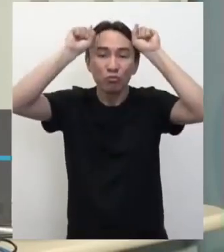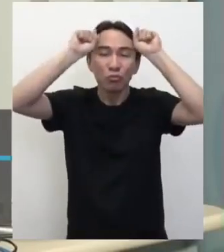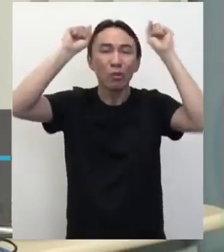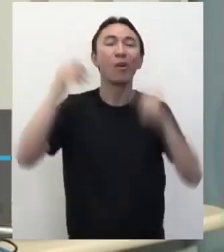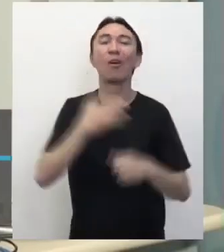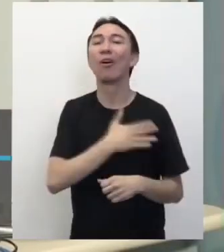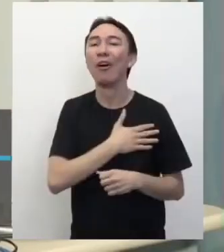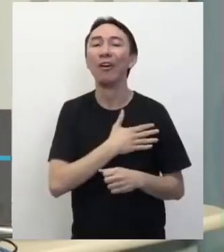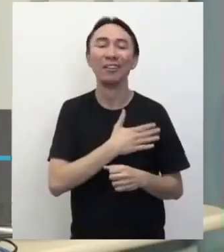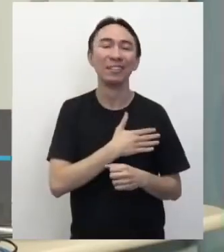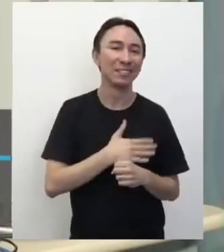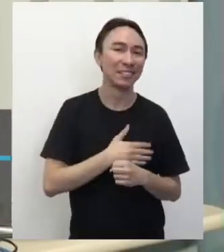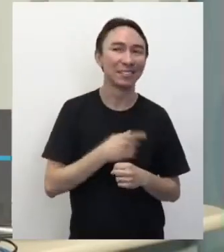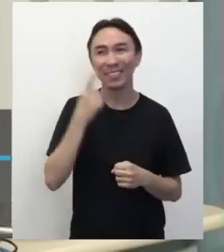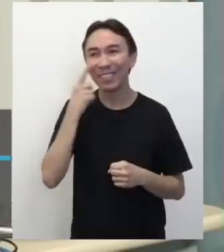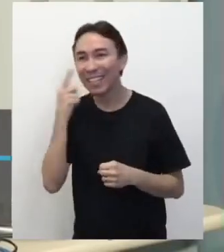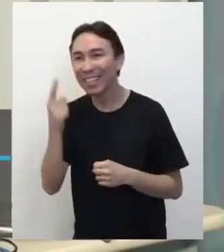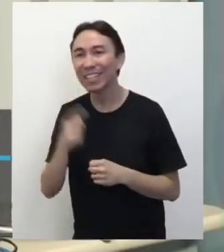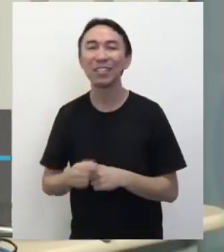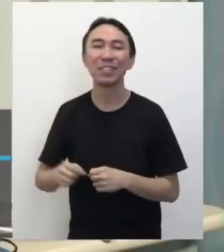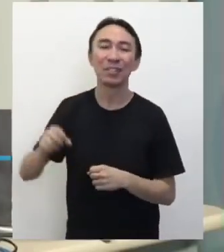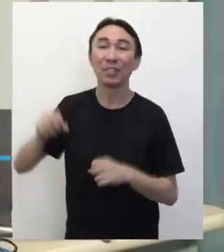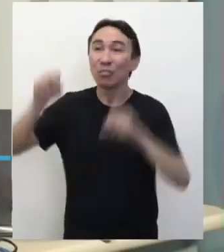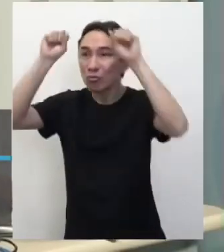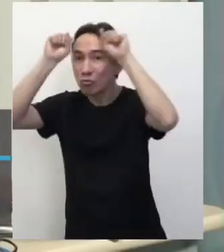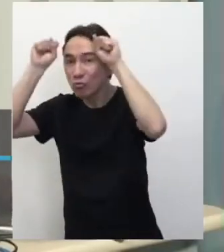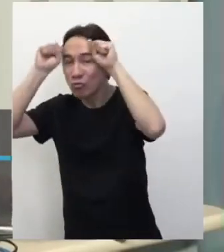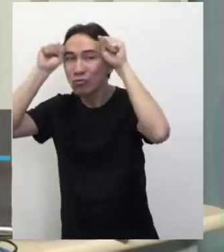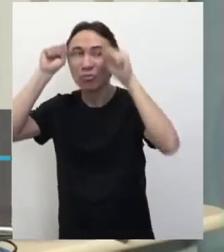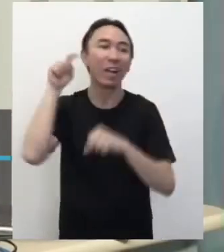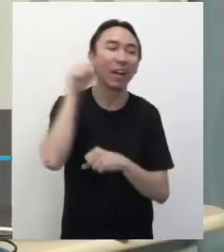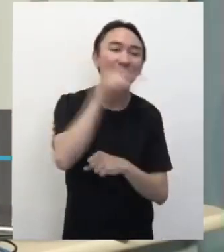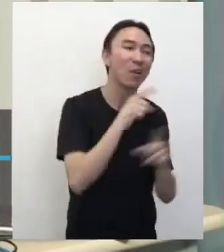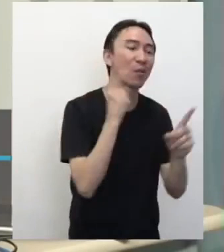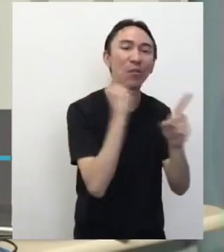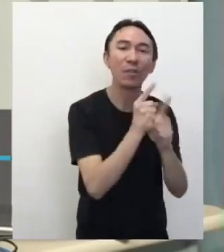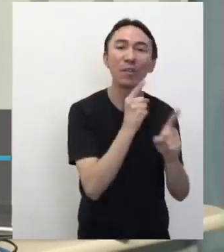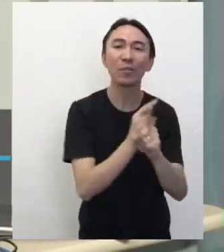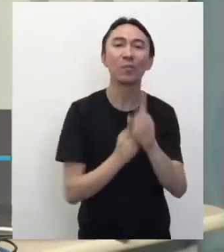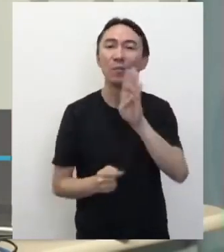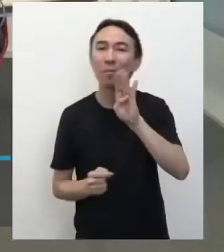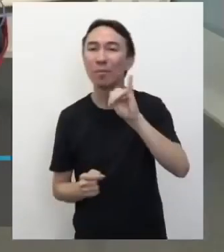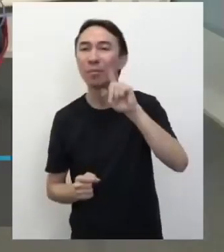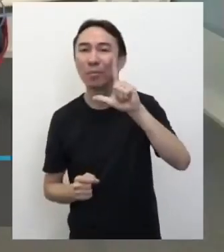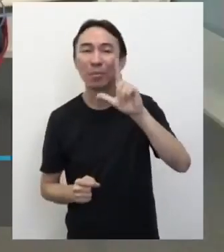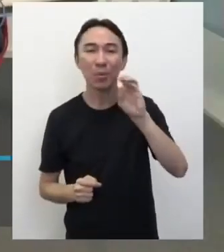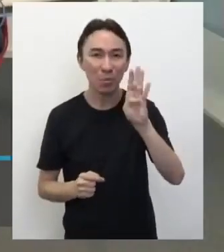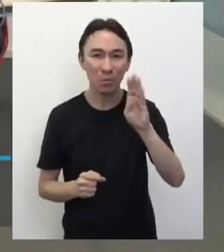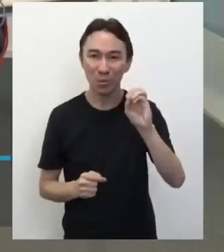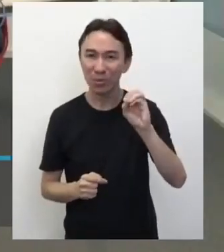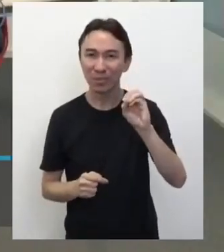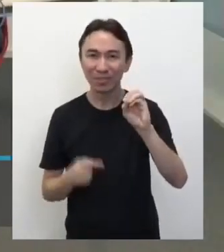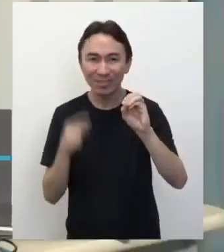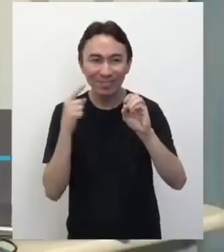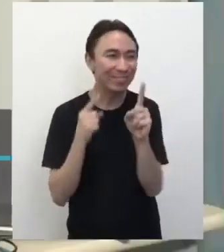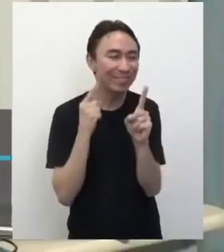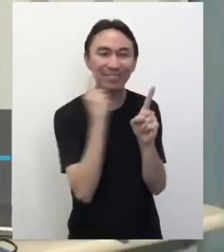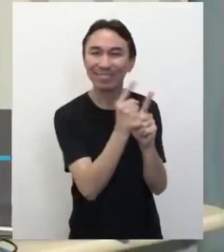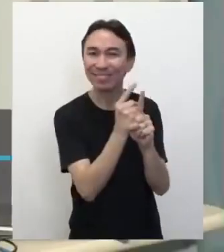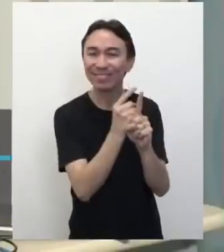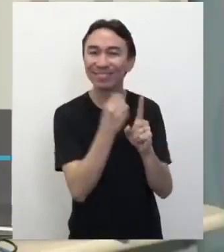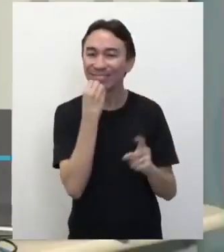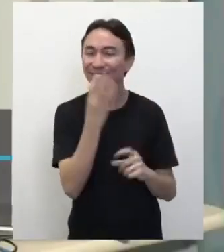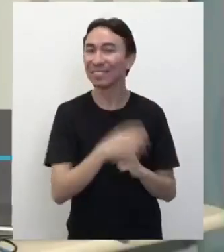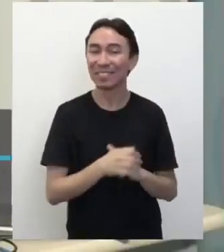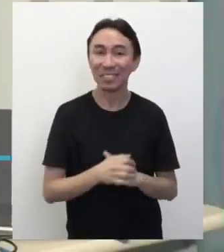o Senhor dos Anéis. E a Xuxa encontrando com o Bilbo Bolseiro. Isso é muito legal. Não me